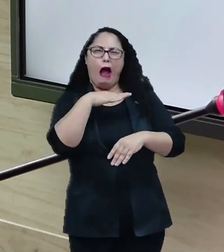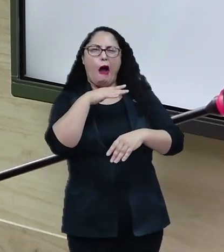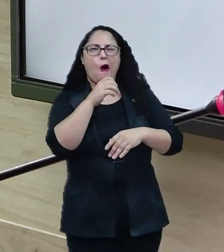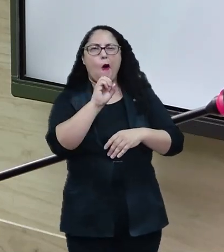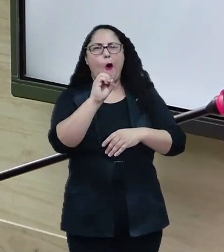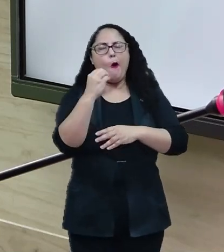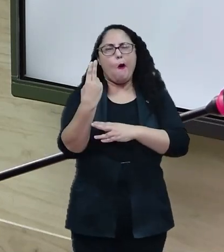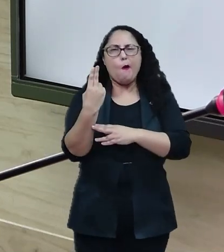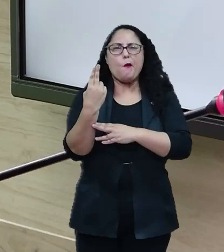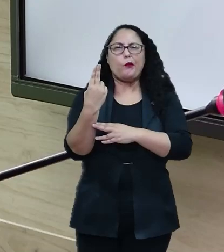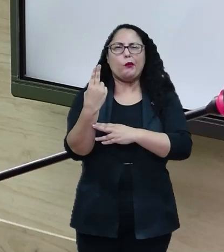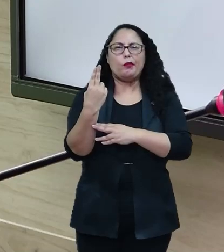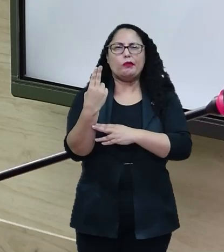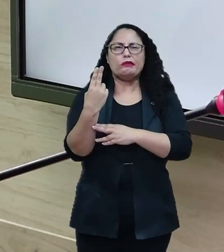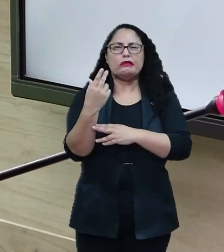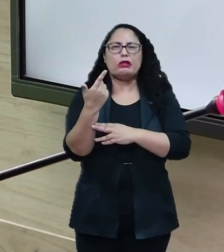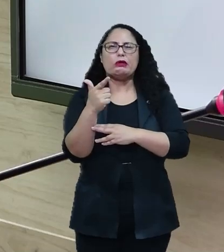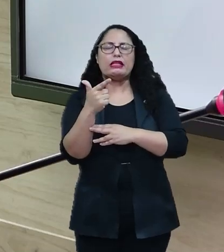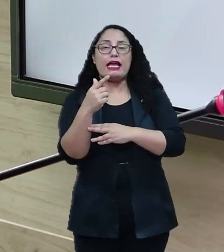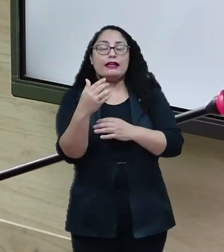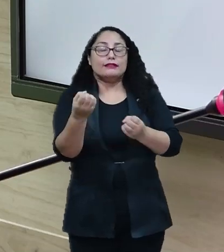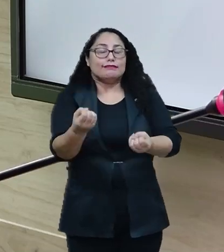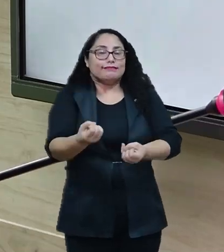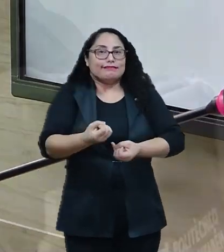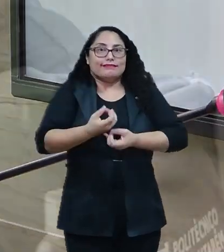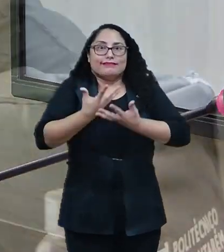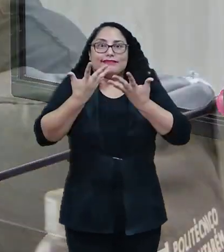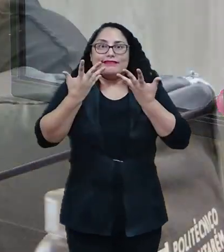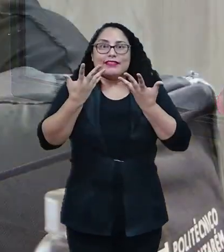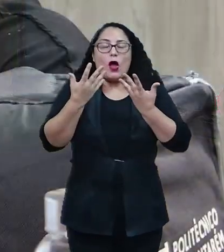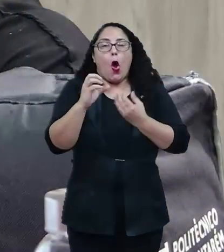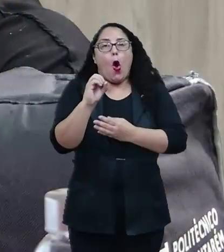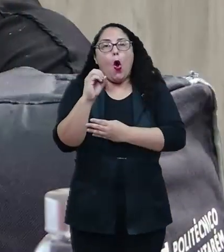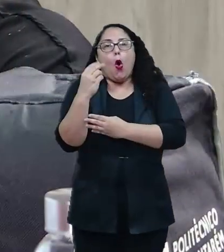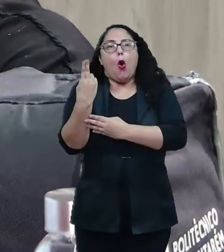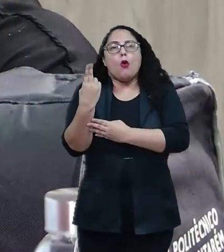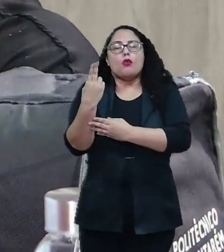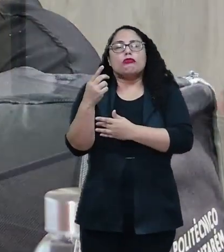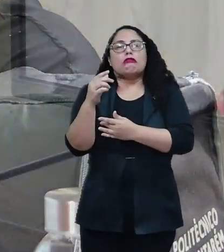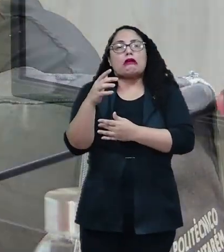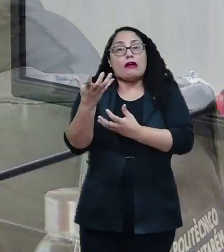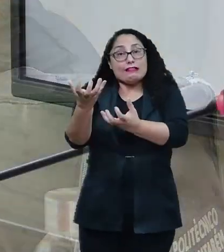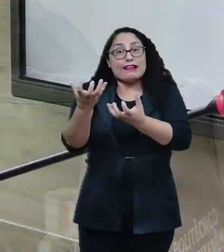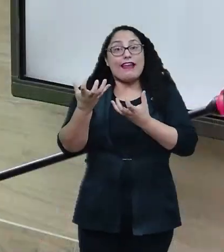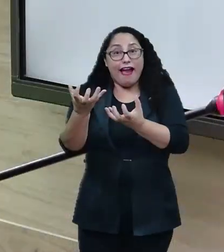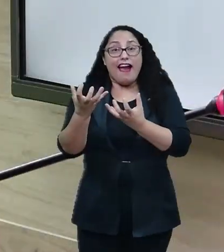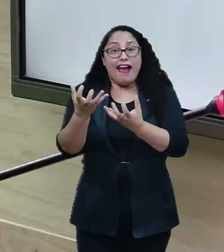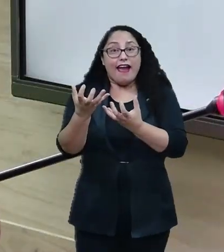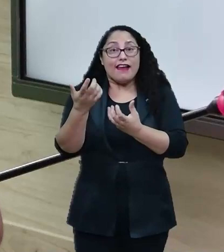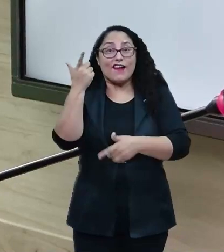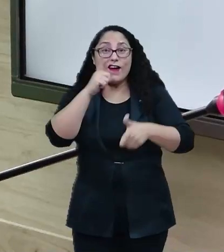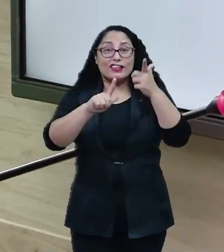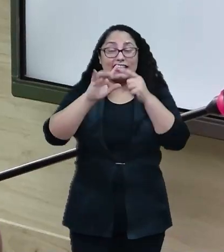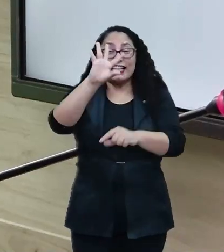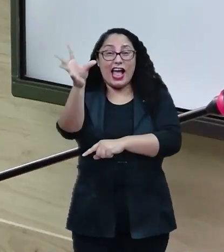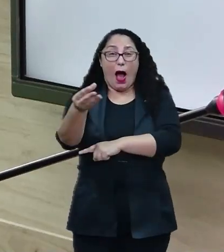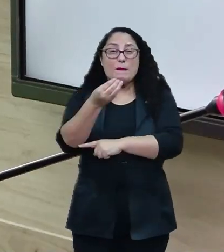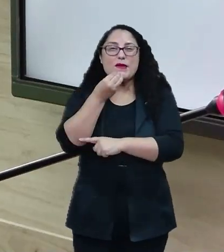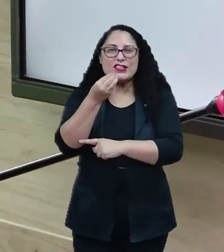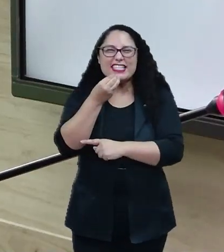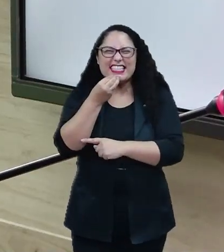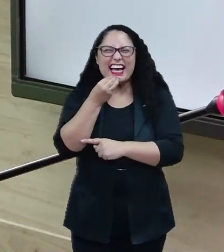tenha Não sido tenha se não tenha se encantado, né? encantado e nem tenha, quando quer, né, conseguido as